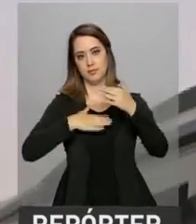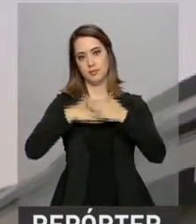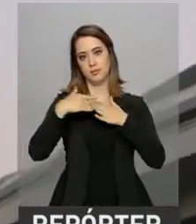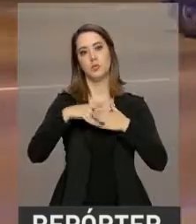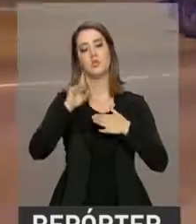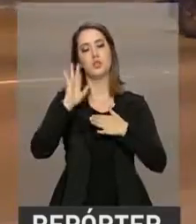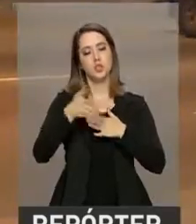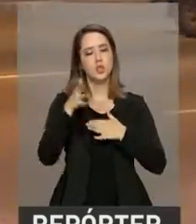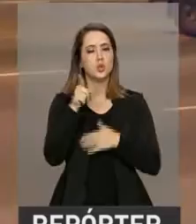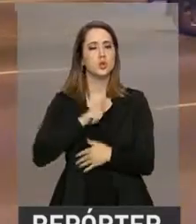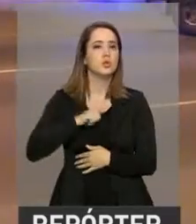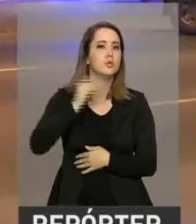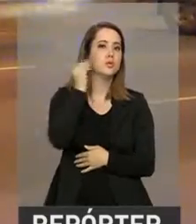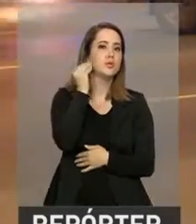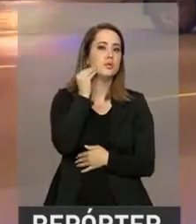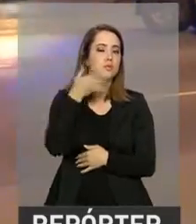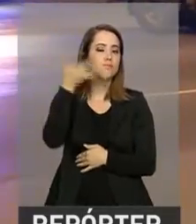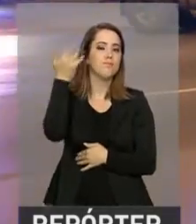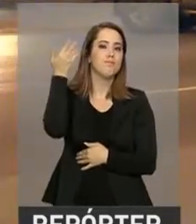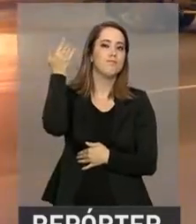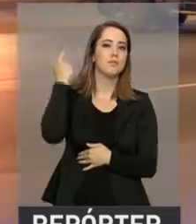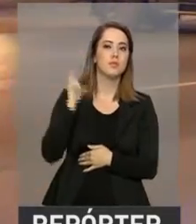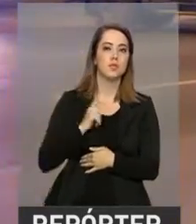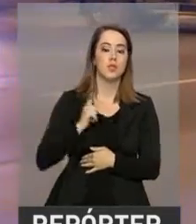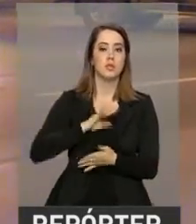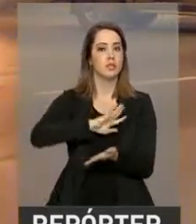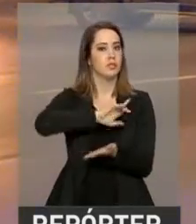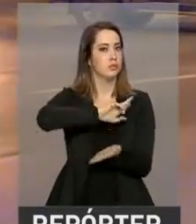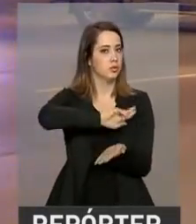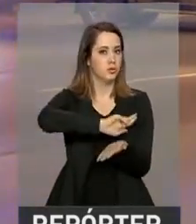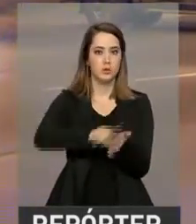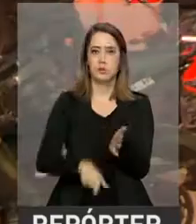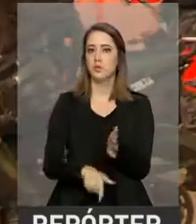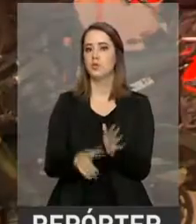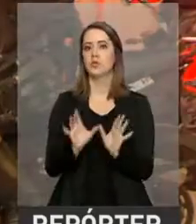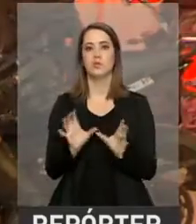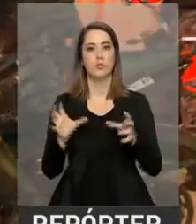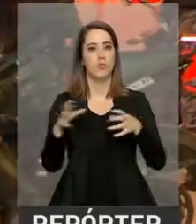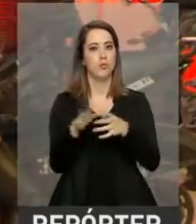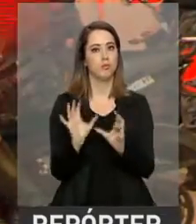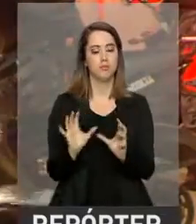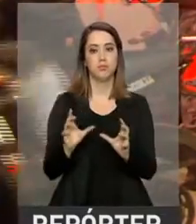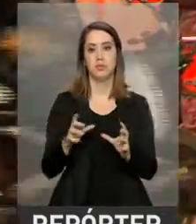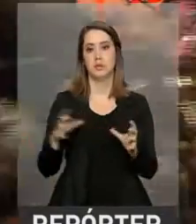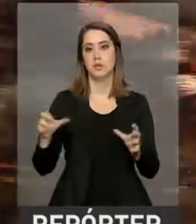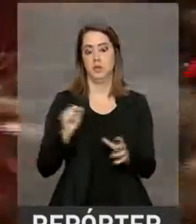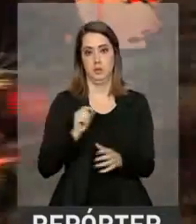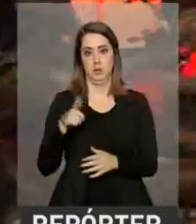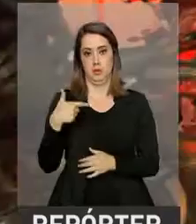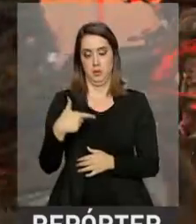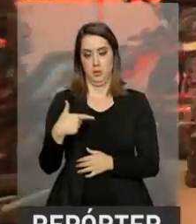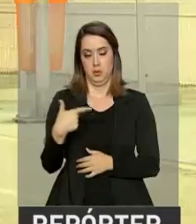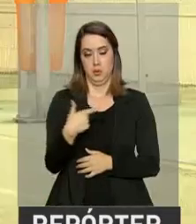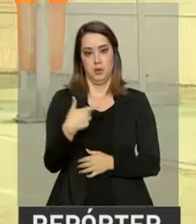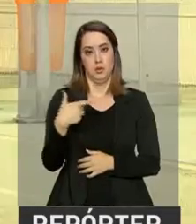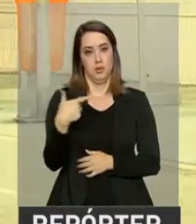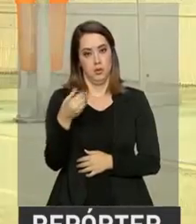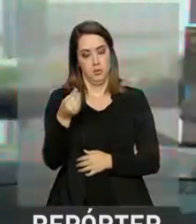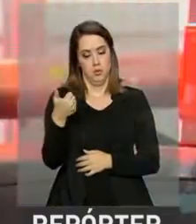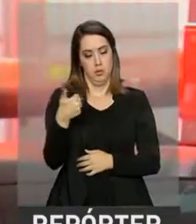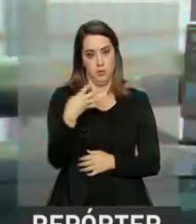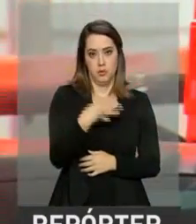da rio + 20 da jornada mundial da juventude e da copa do mundo 2014 e os investimentos